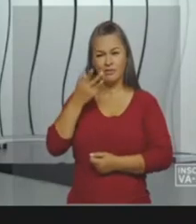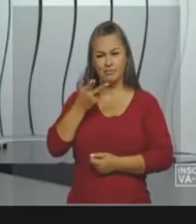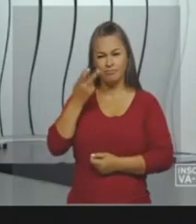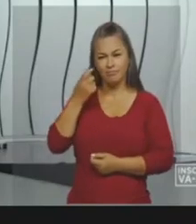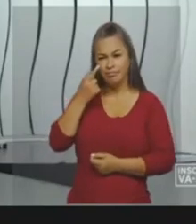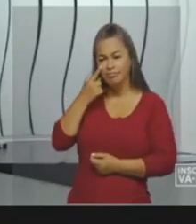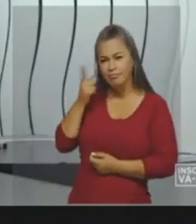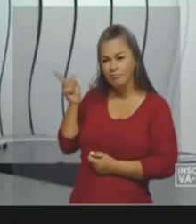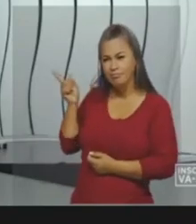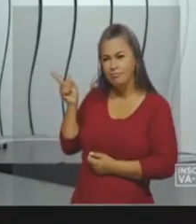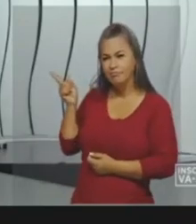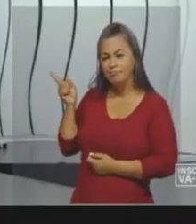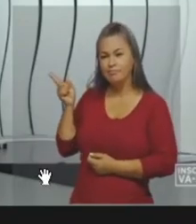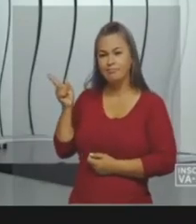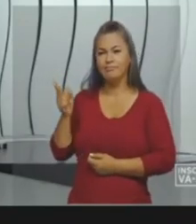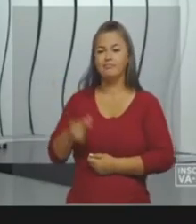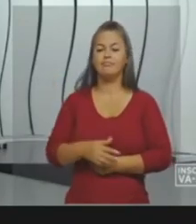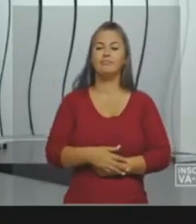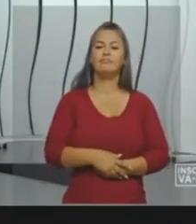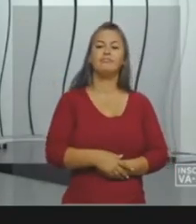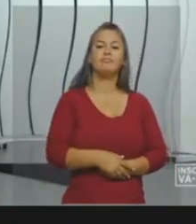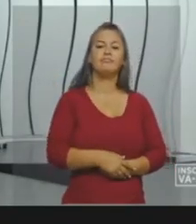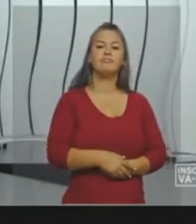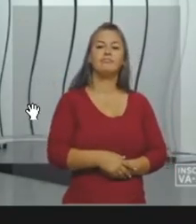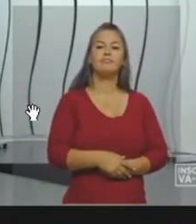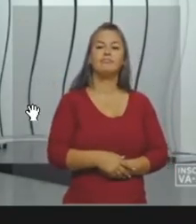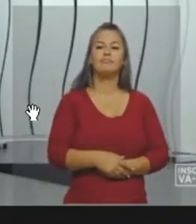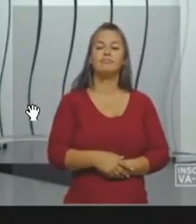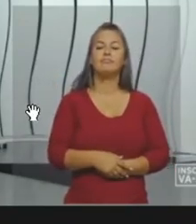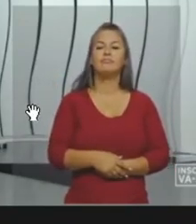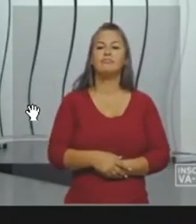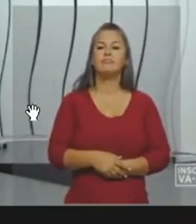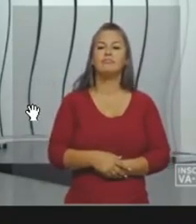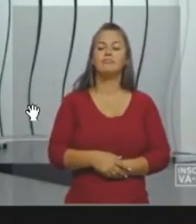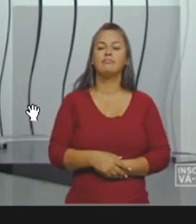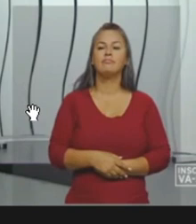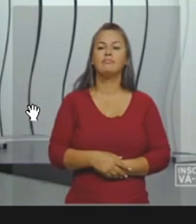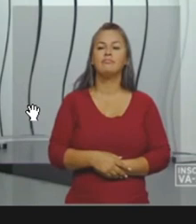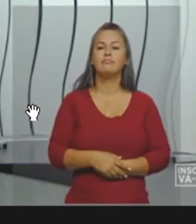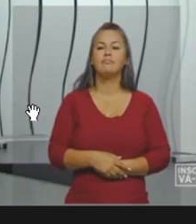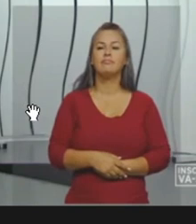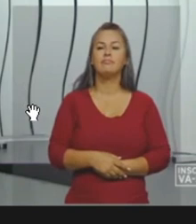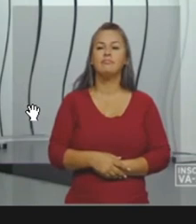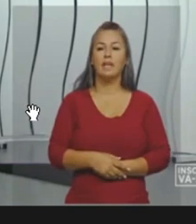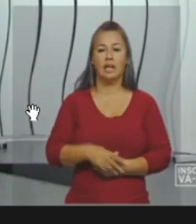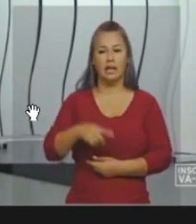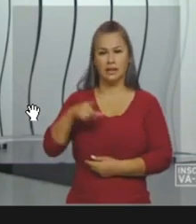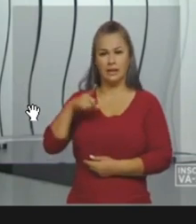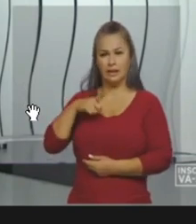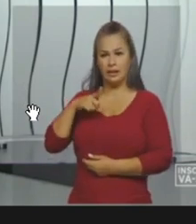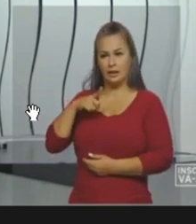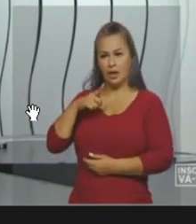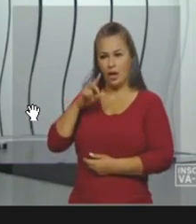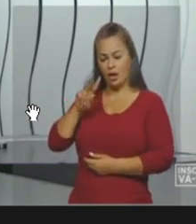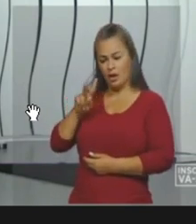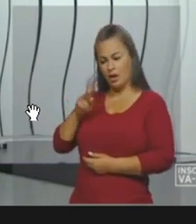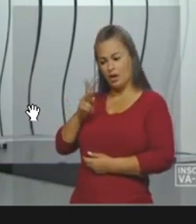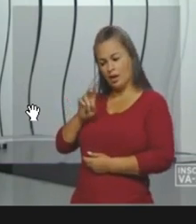vocês. Então tá aqui, essa primeira hemácia aqui, ó. Ela tem na superfície dela, olha aqui,